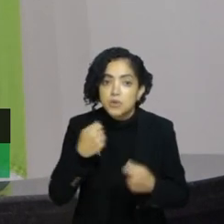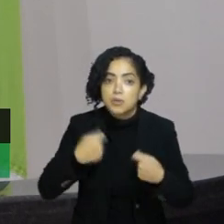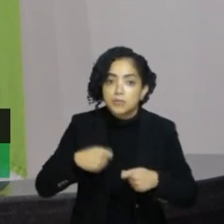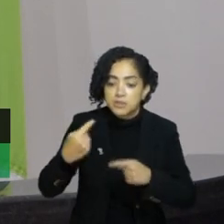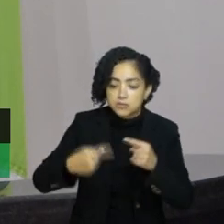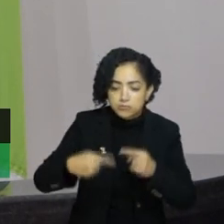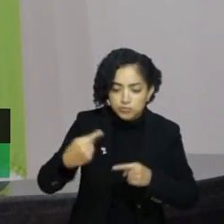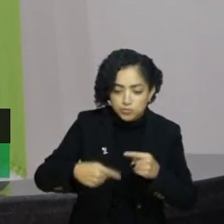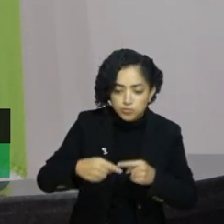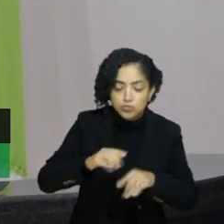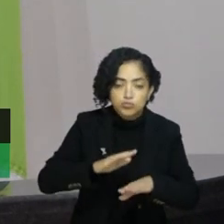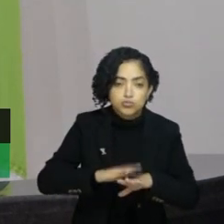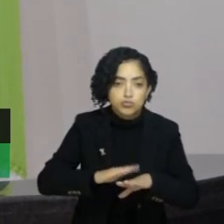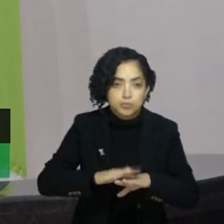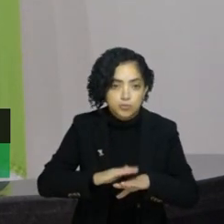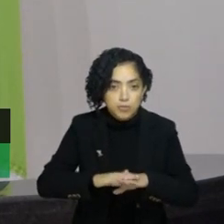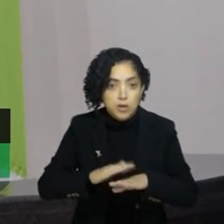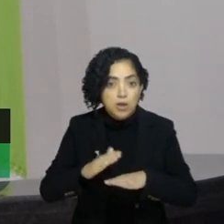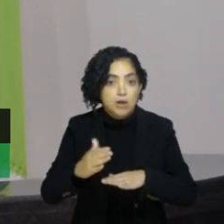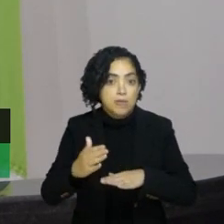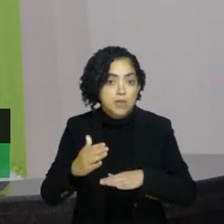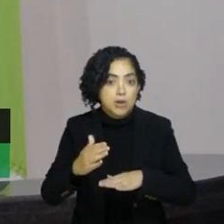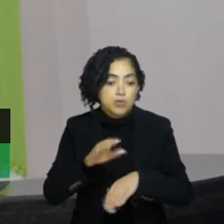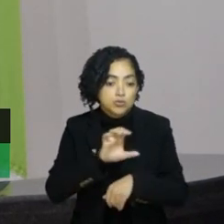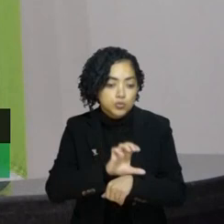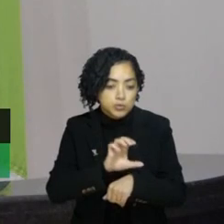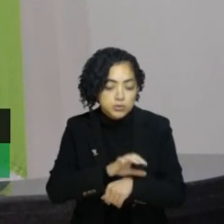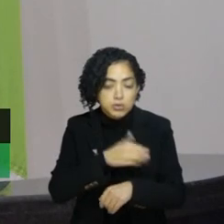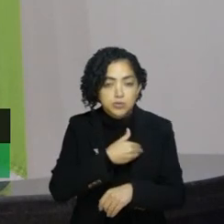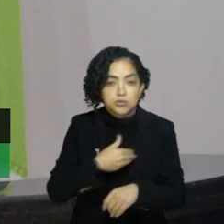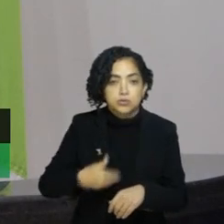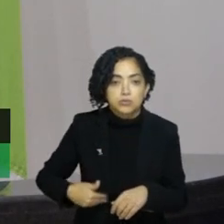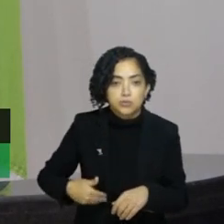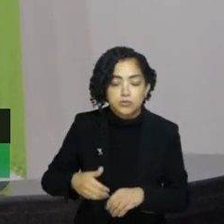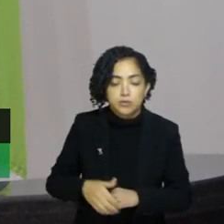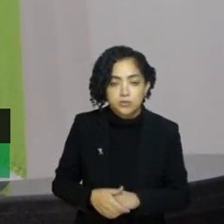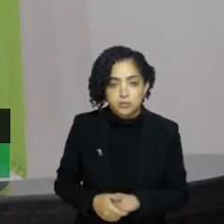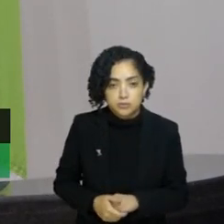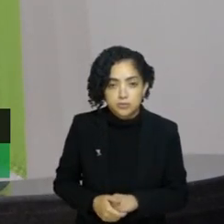Estado. Se me permite, senhor presidente, um minuto mais para encerrar.